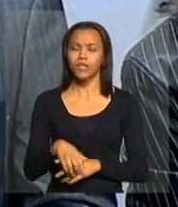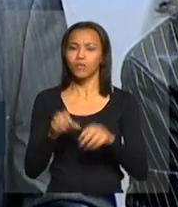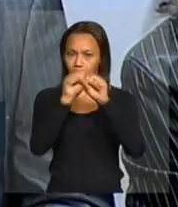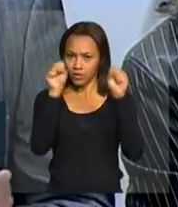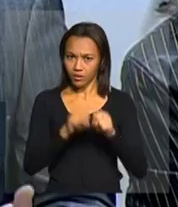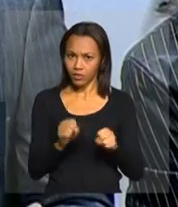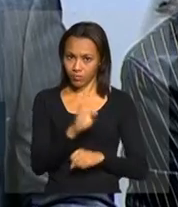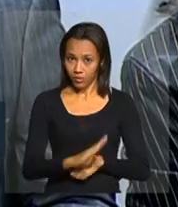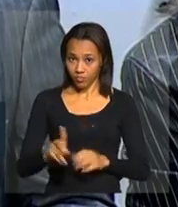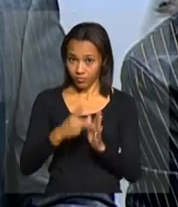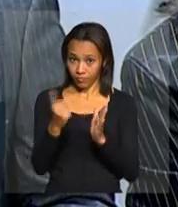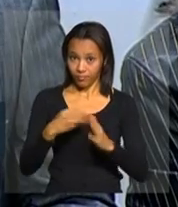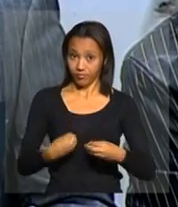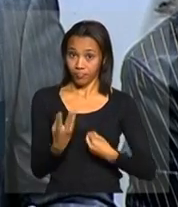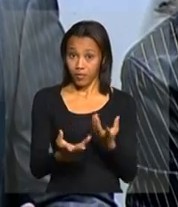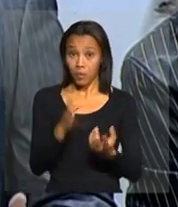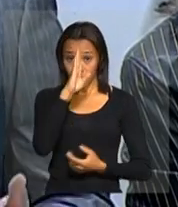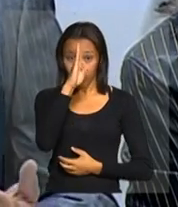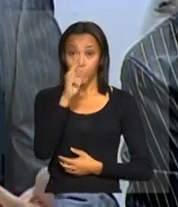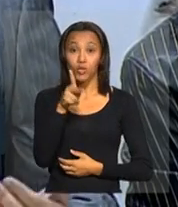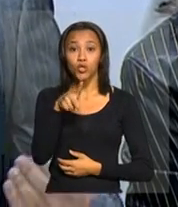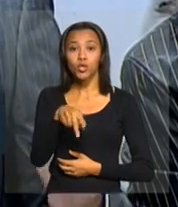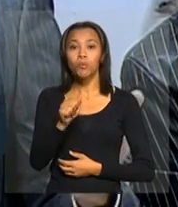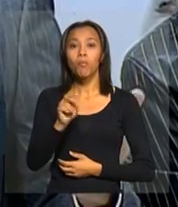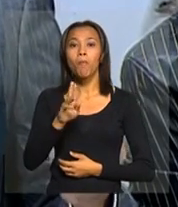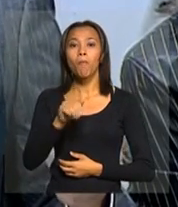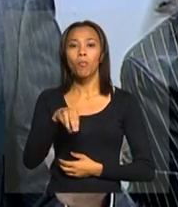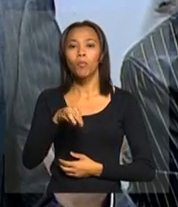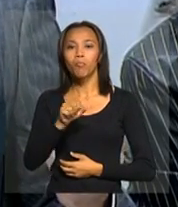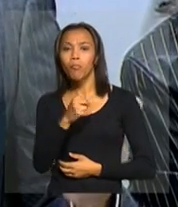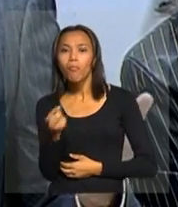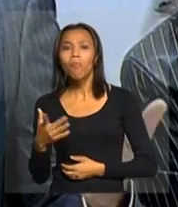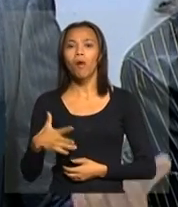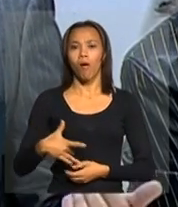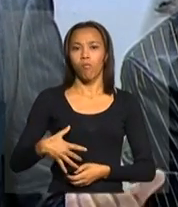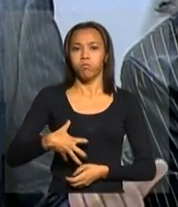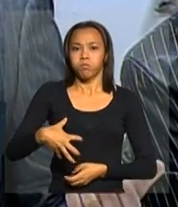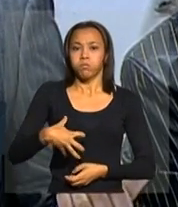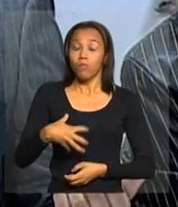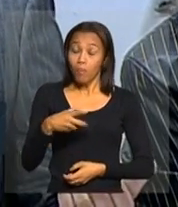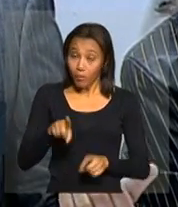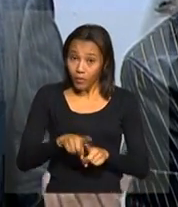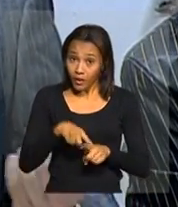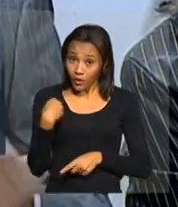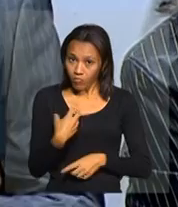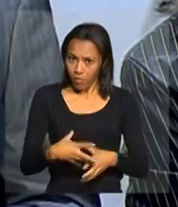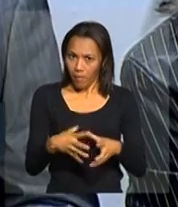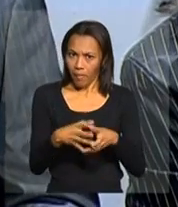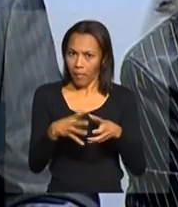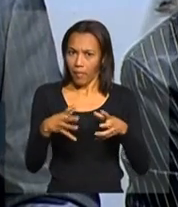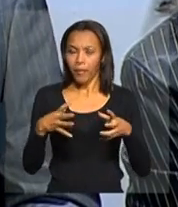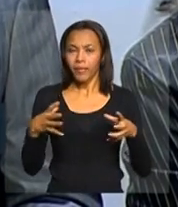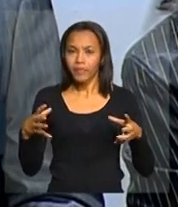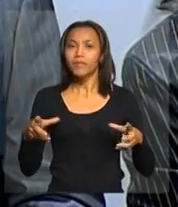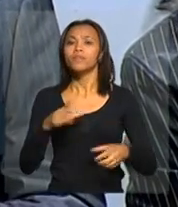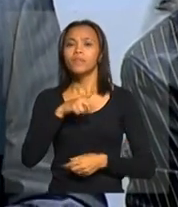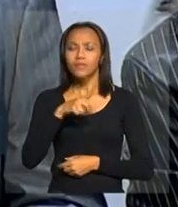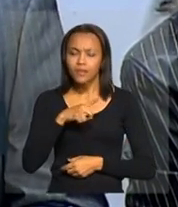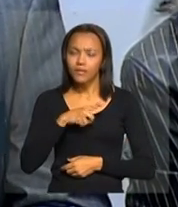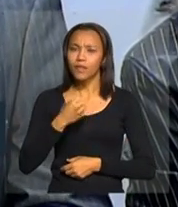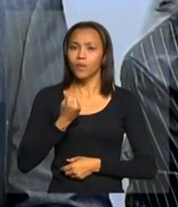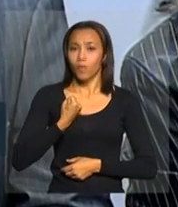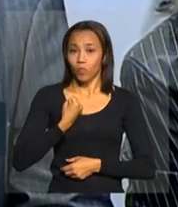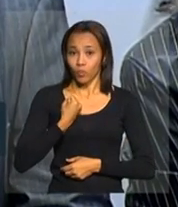de Transplantes, sobretudo o transplante de pulmão, que nós, o crescimento do transplante de pulmão tem relação direta também com o